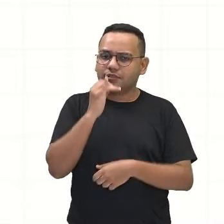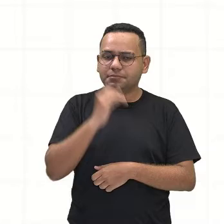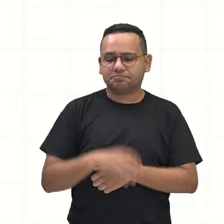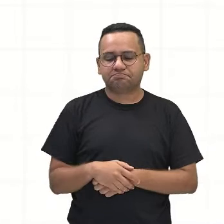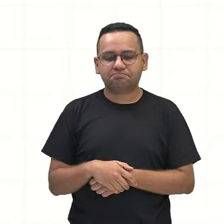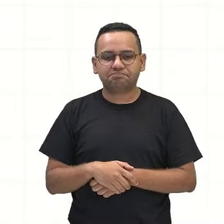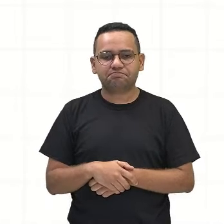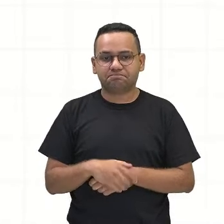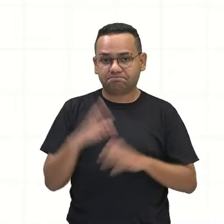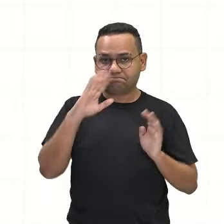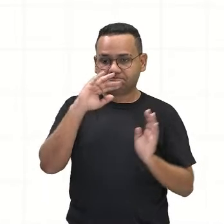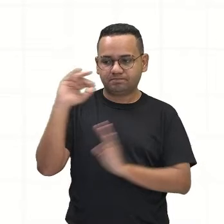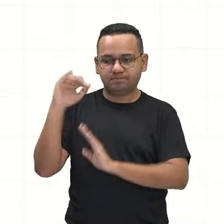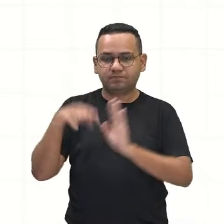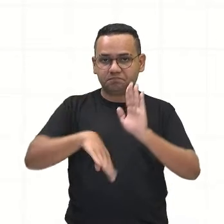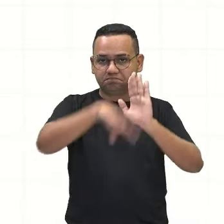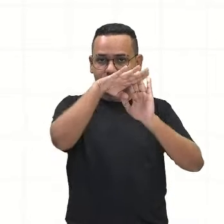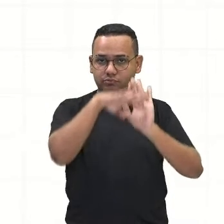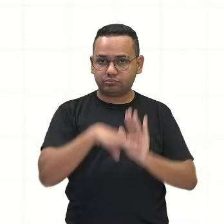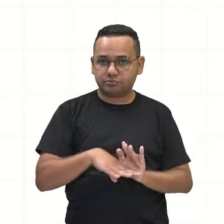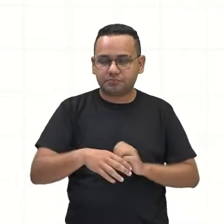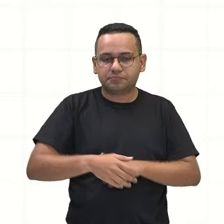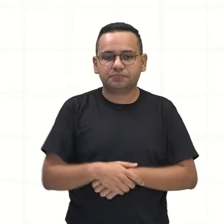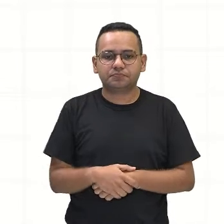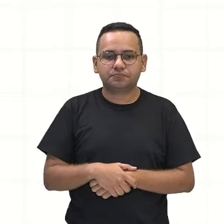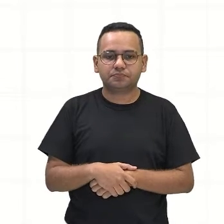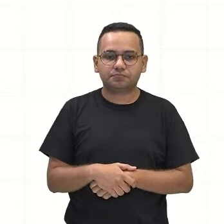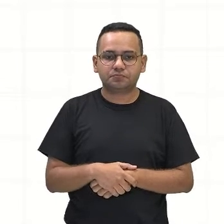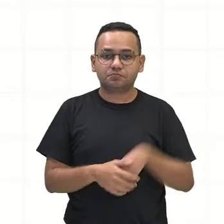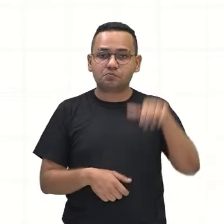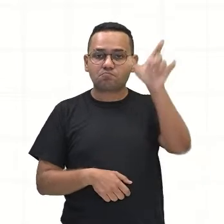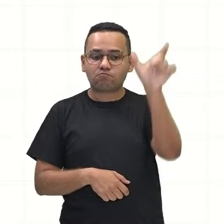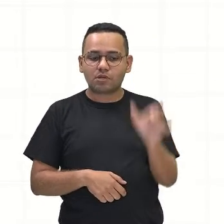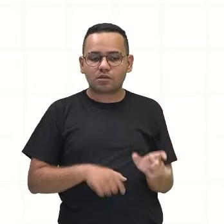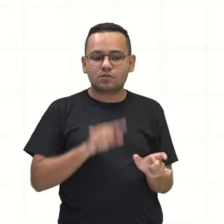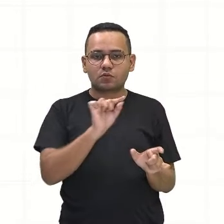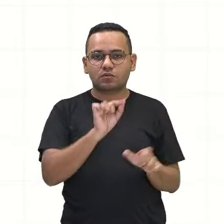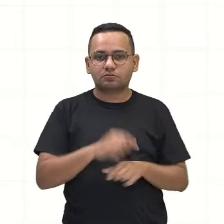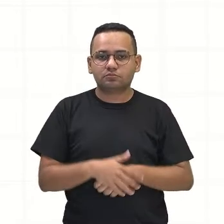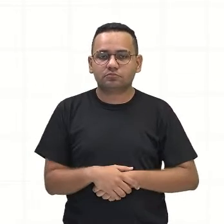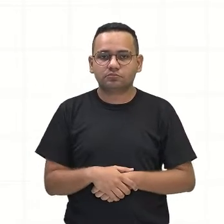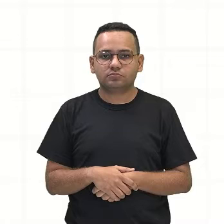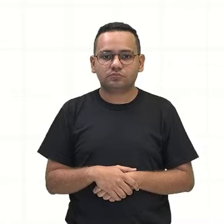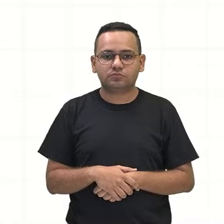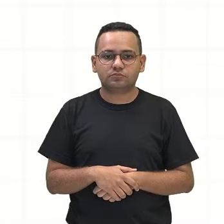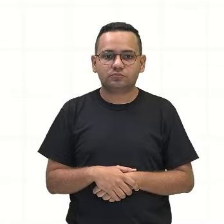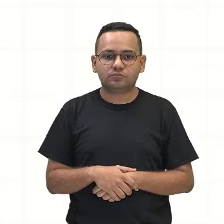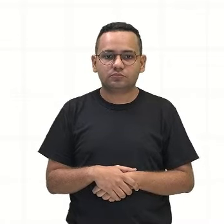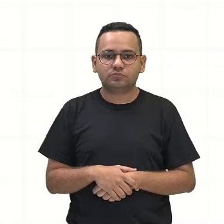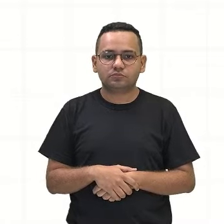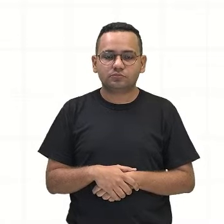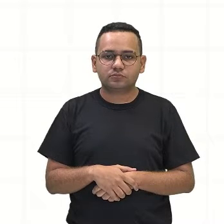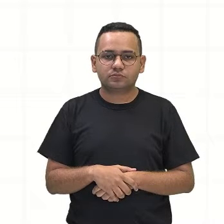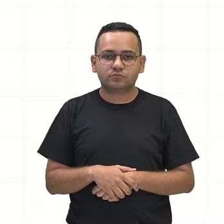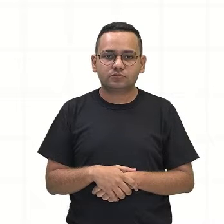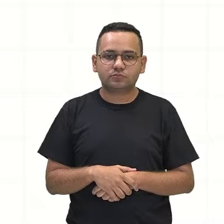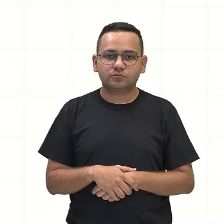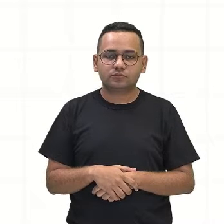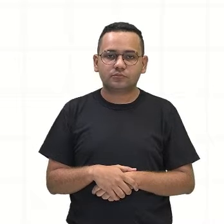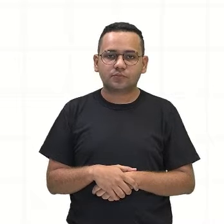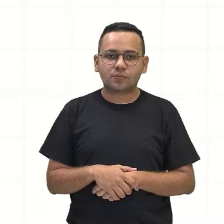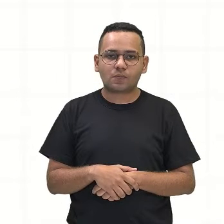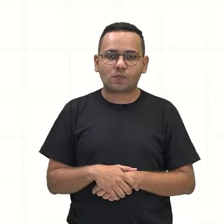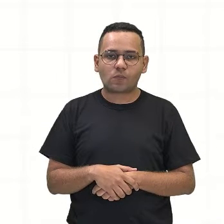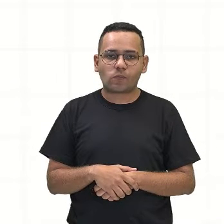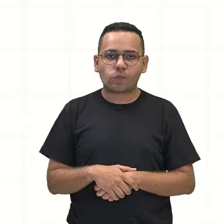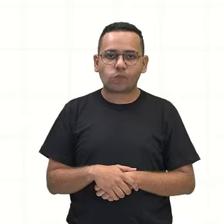E aí o seguinte, na primeira coluna, lembra que nós vimos aqui, né, que é